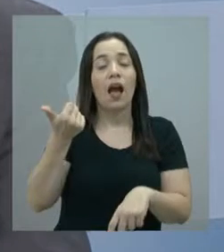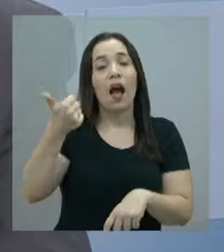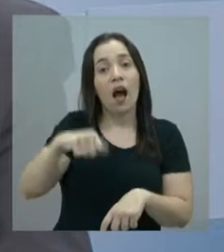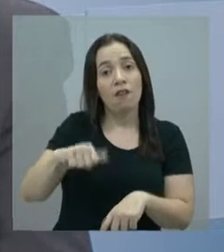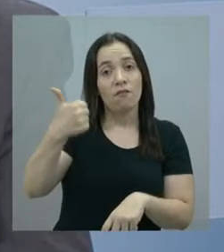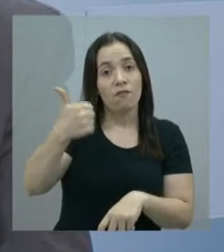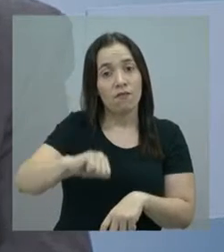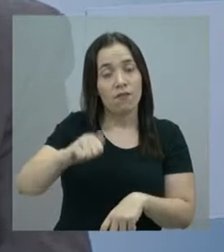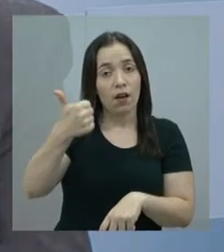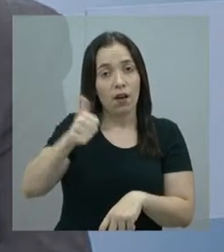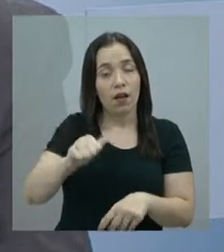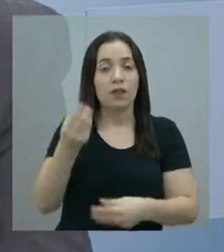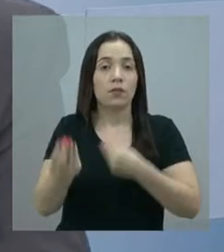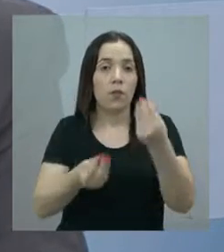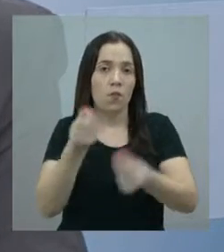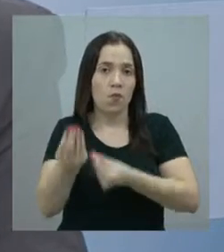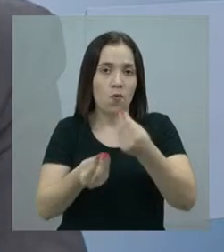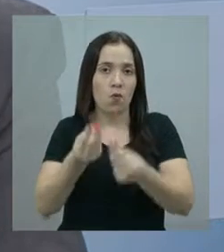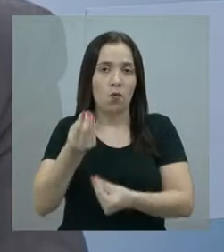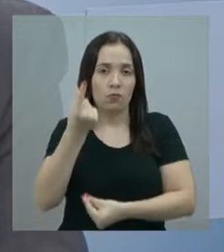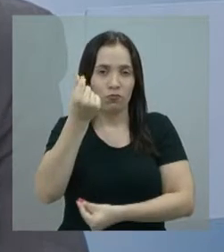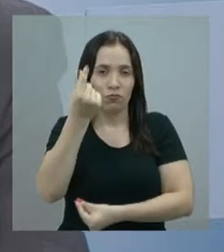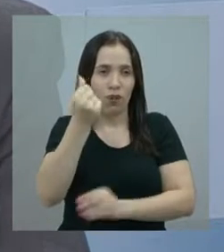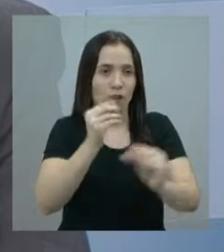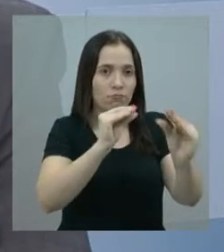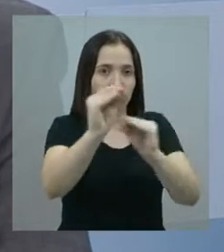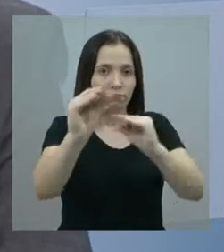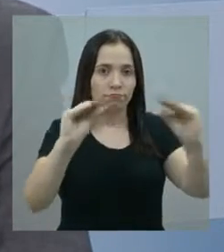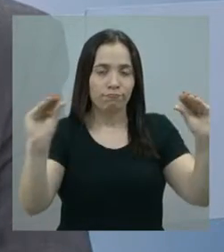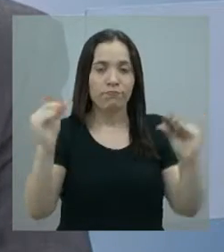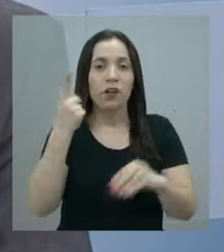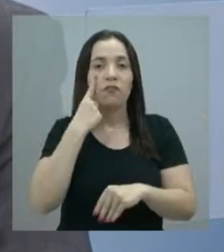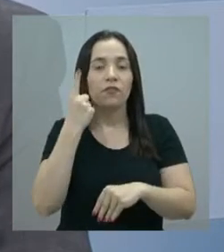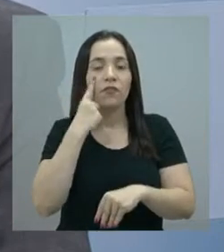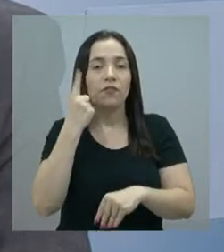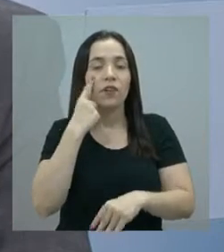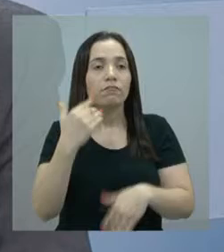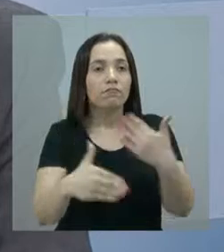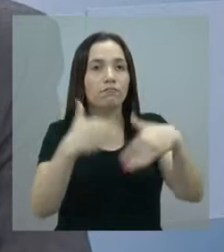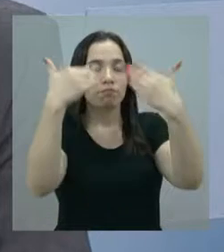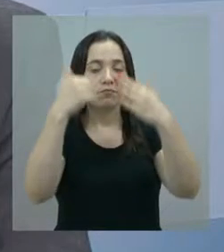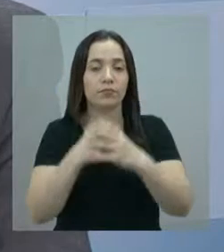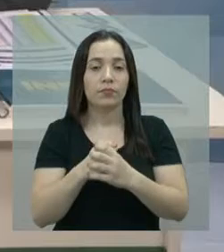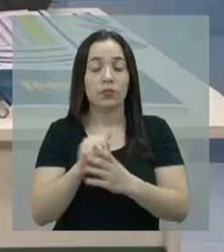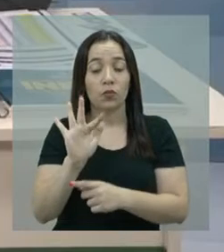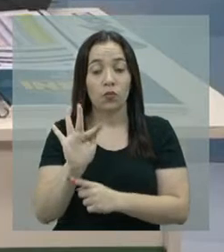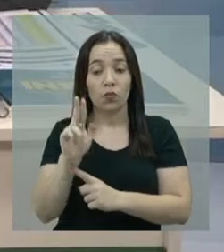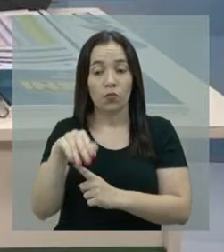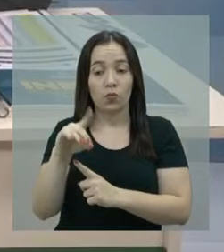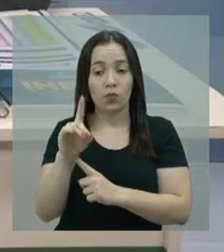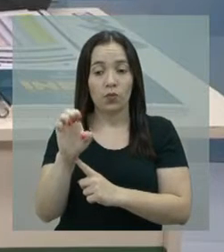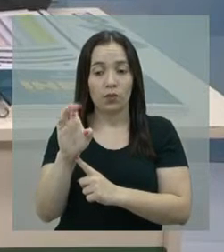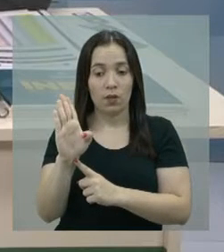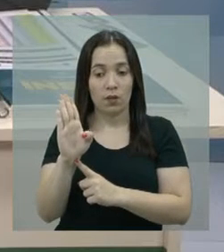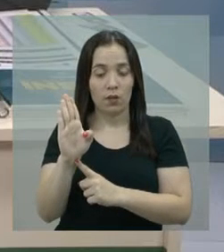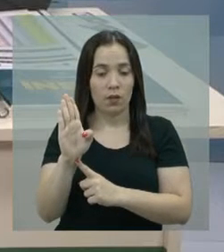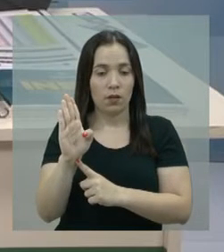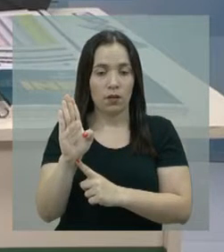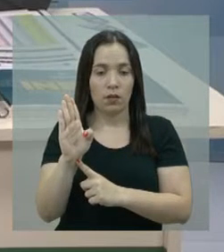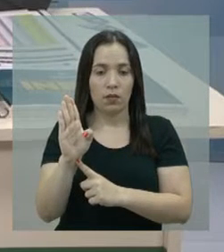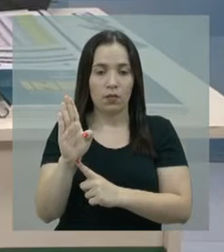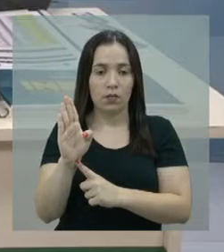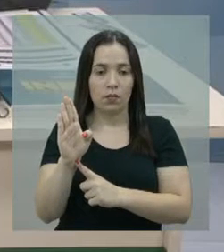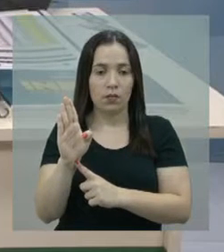avaliação desse investimento, de quem progrediu. Mas deixa eu só lembrando, o Fundeb não está no meio